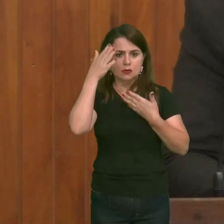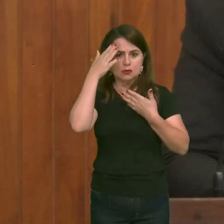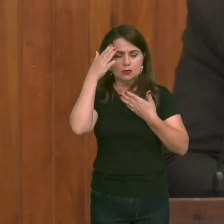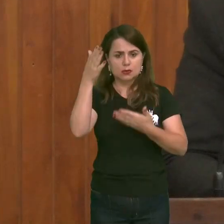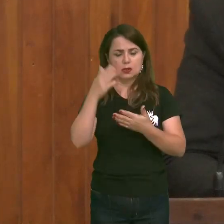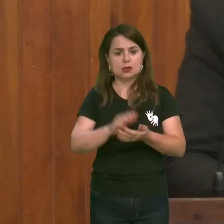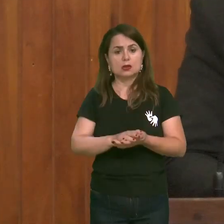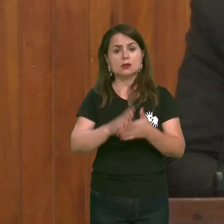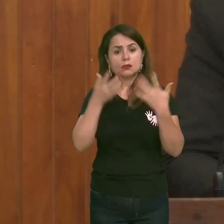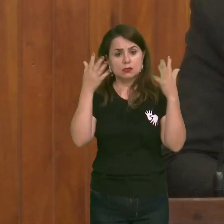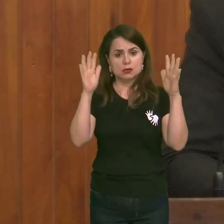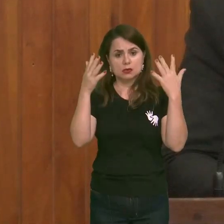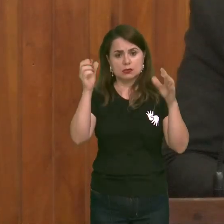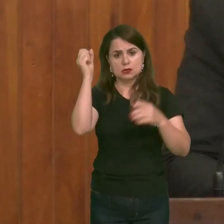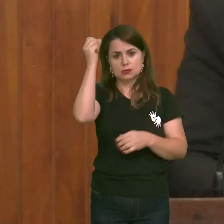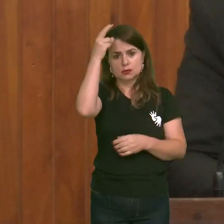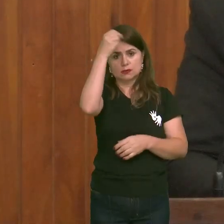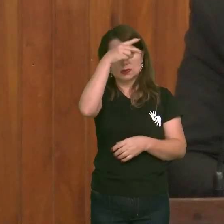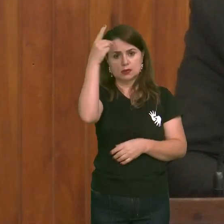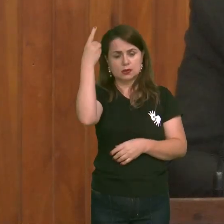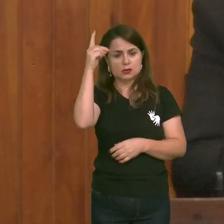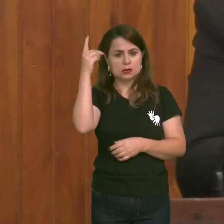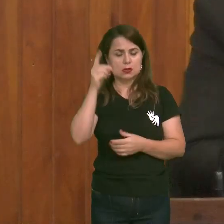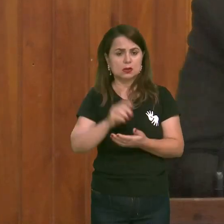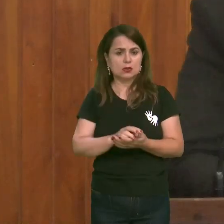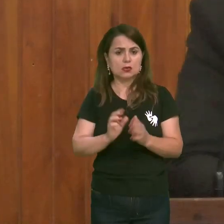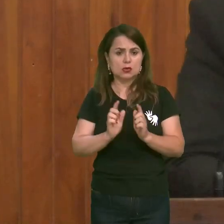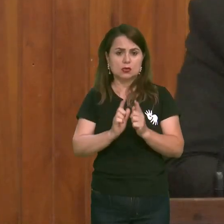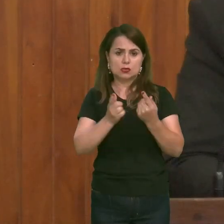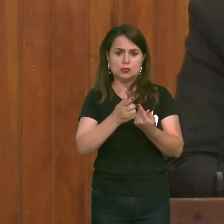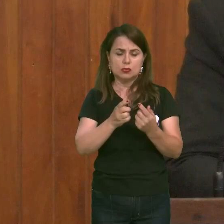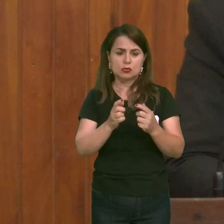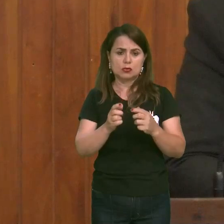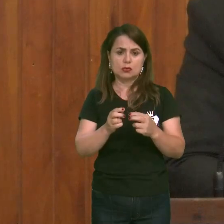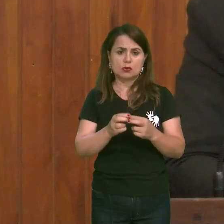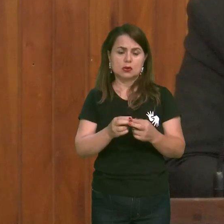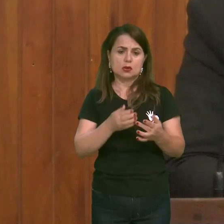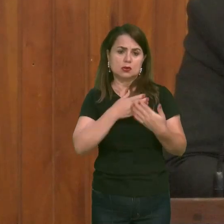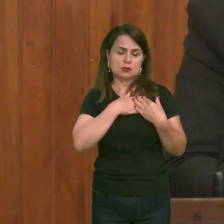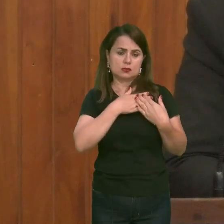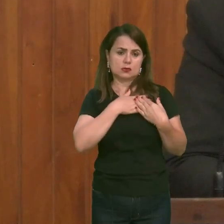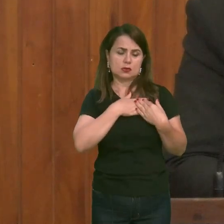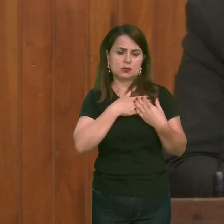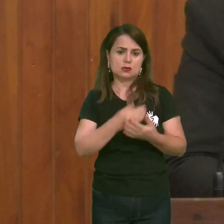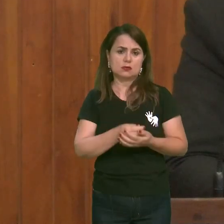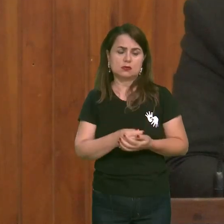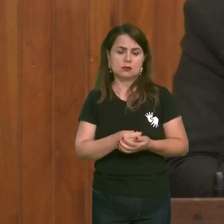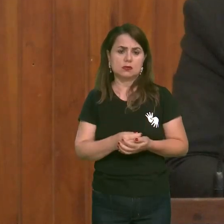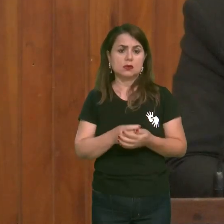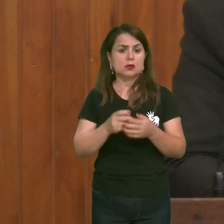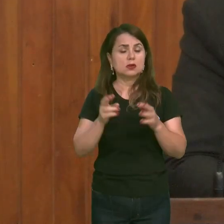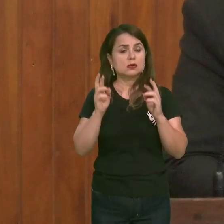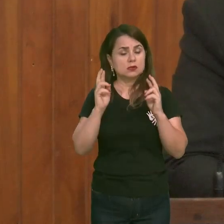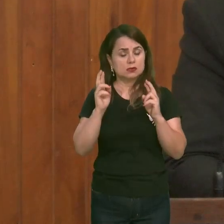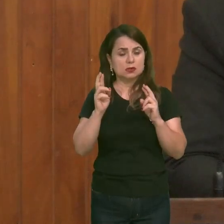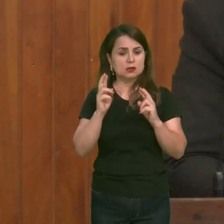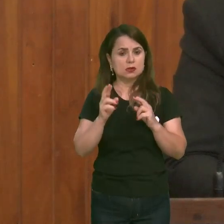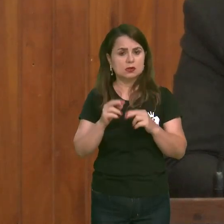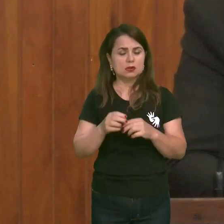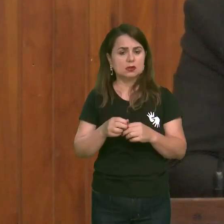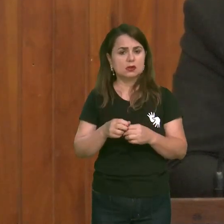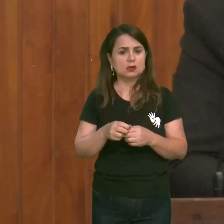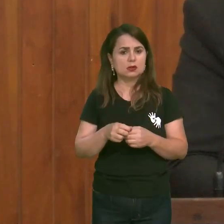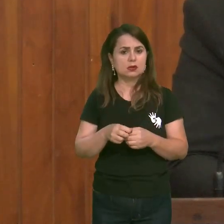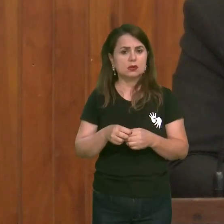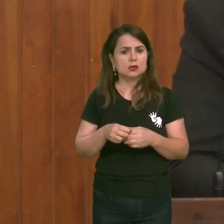Alonso e sua equipe responsável por isso e que está né quem dera a gente pudesse ser assim um mandato inteiro durante quatro anos